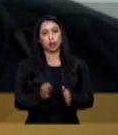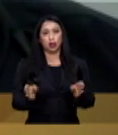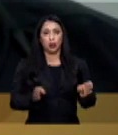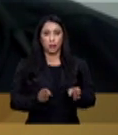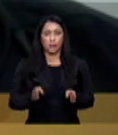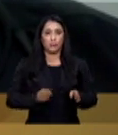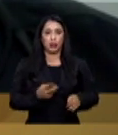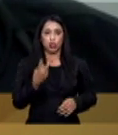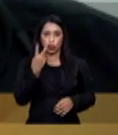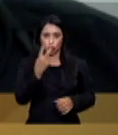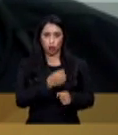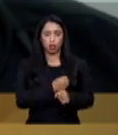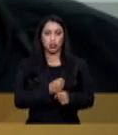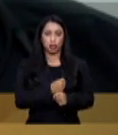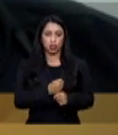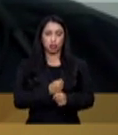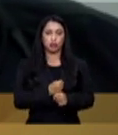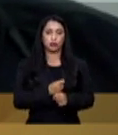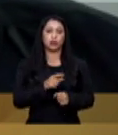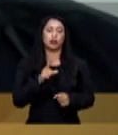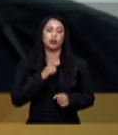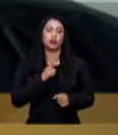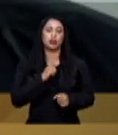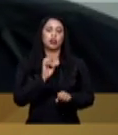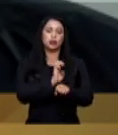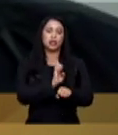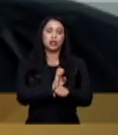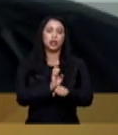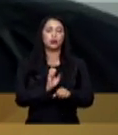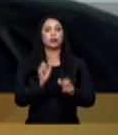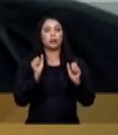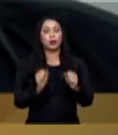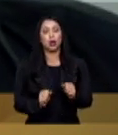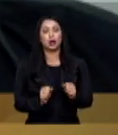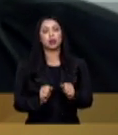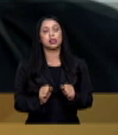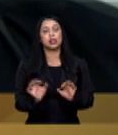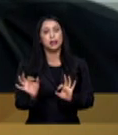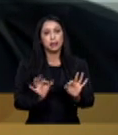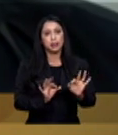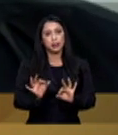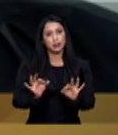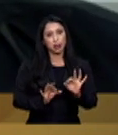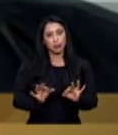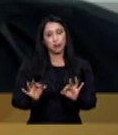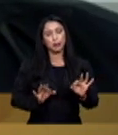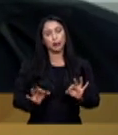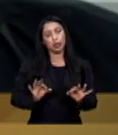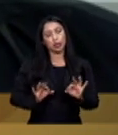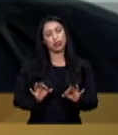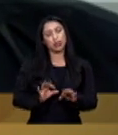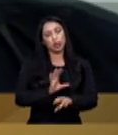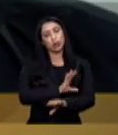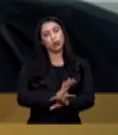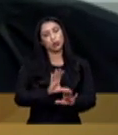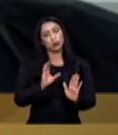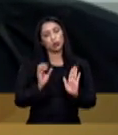de 2 anos, para que o Estado possa se desincumbir dessas obrigações. Mas essa é uma